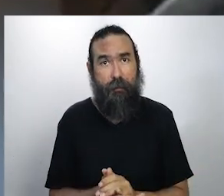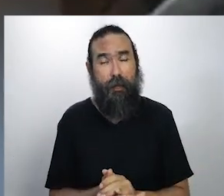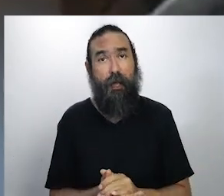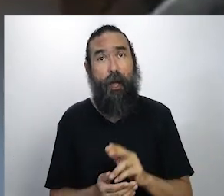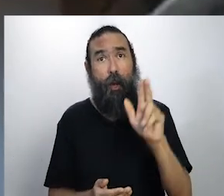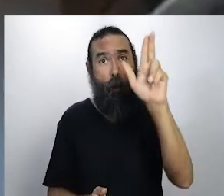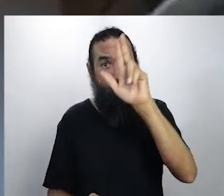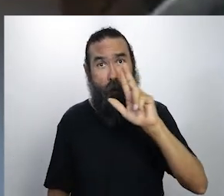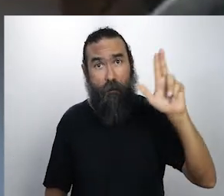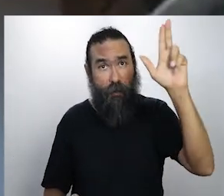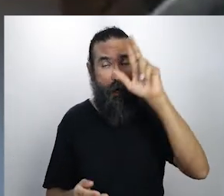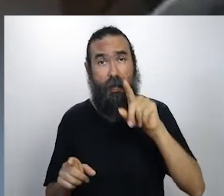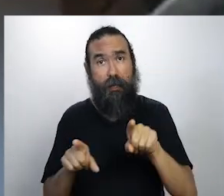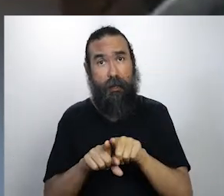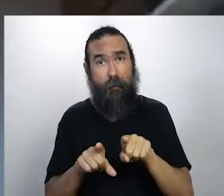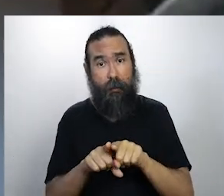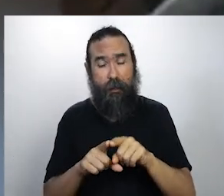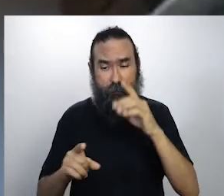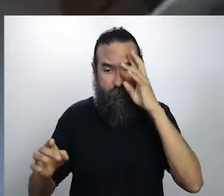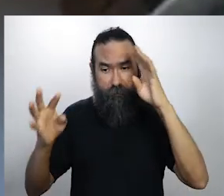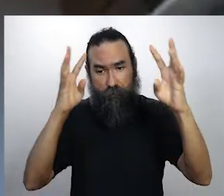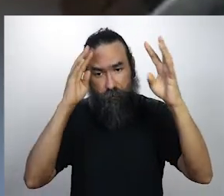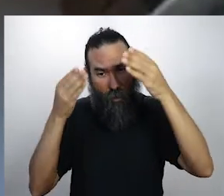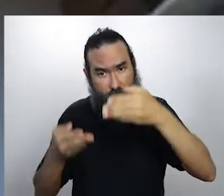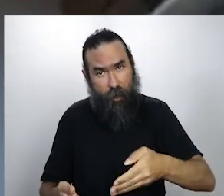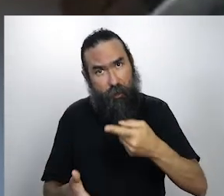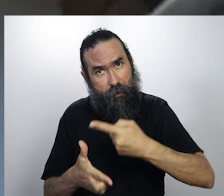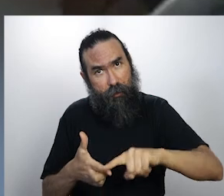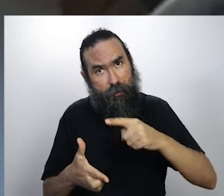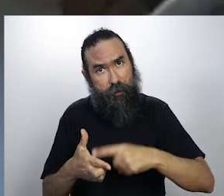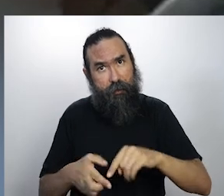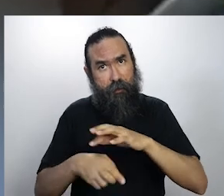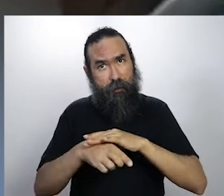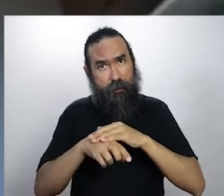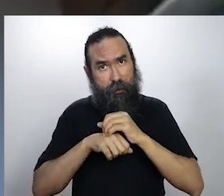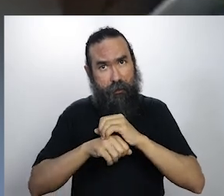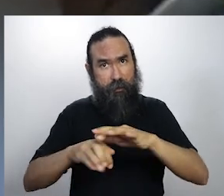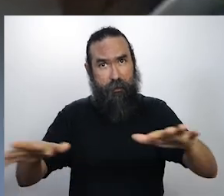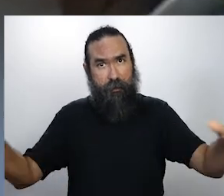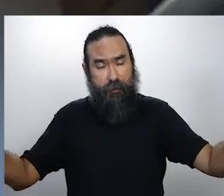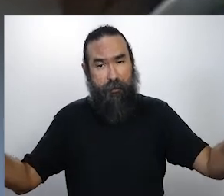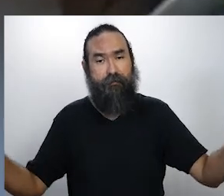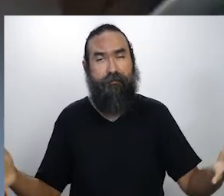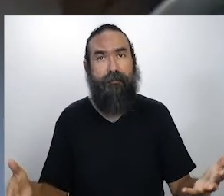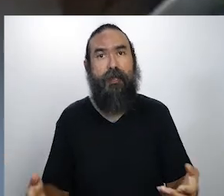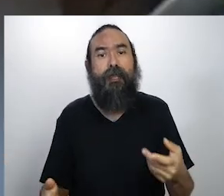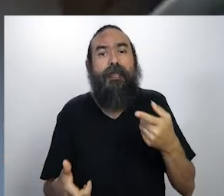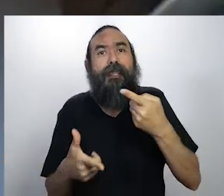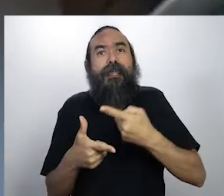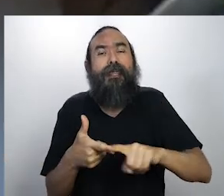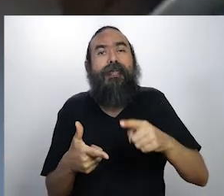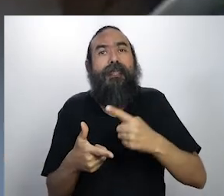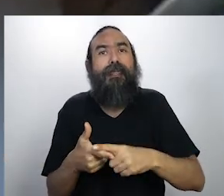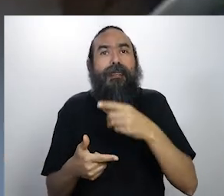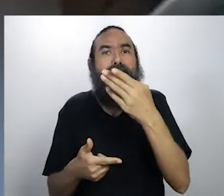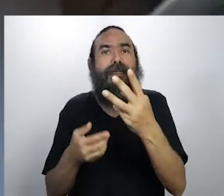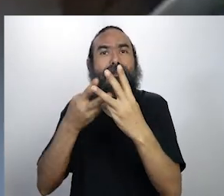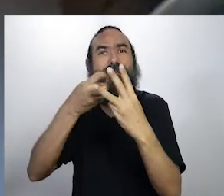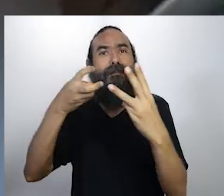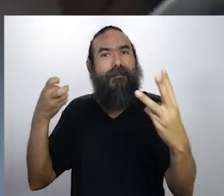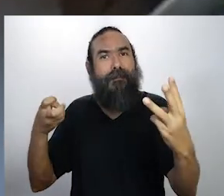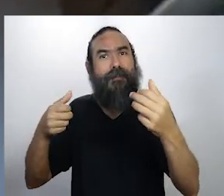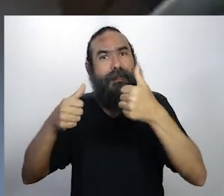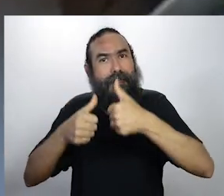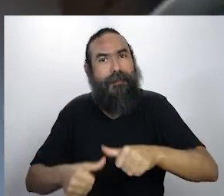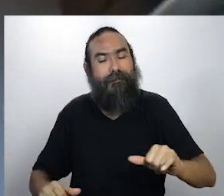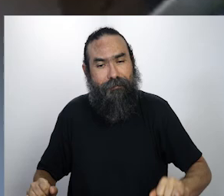que a universidade, mais recentemente, pensando nesses tempos de pandemia, o que está acontecendo, inclusive, com os povos indígenas, o Jornal